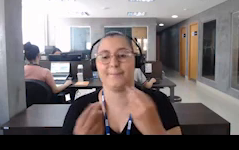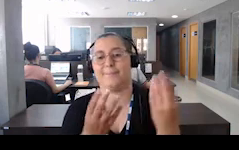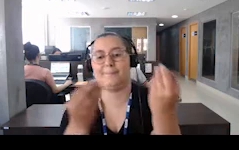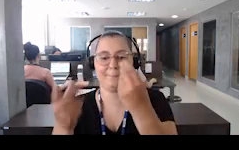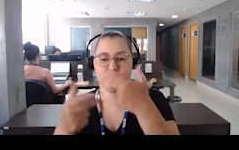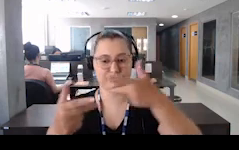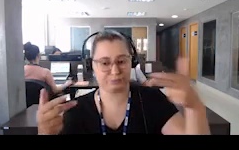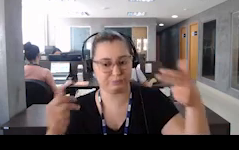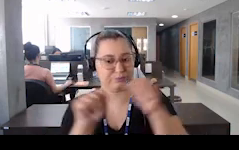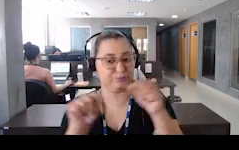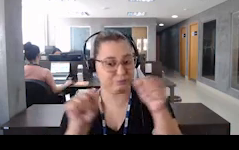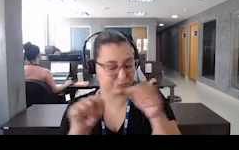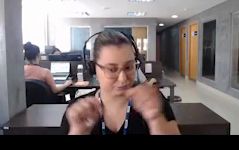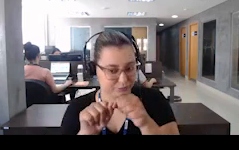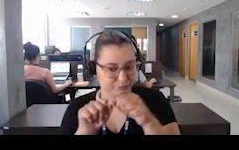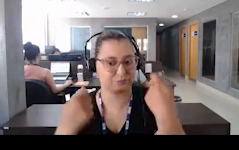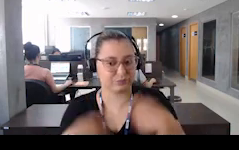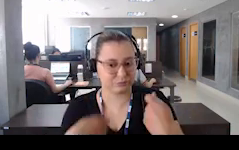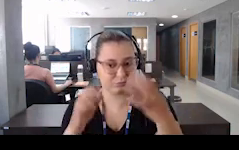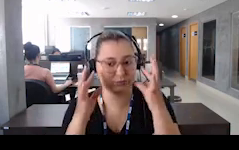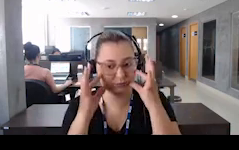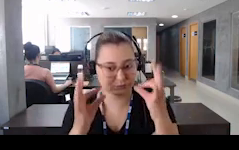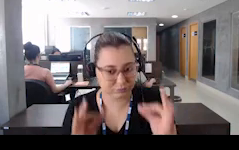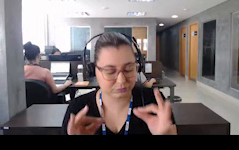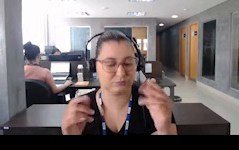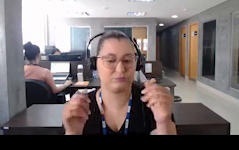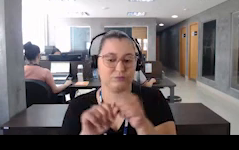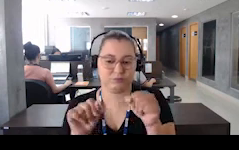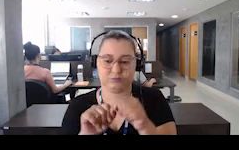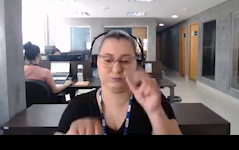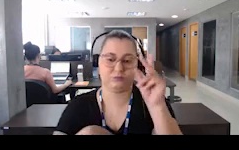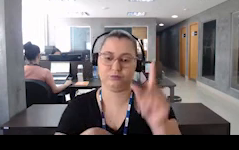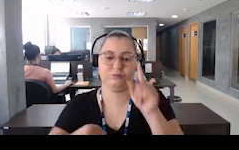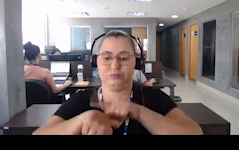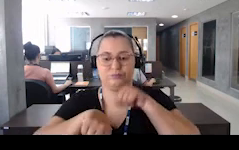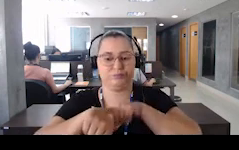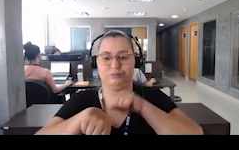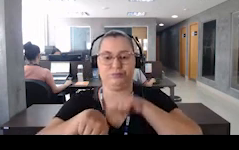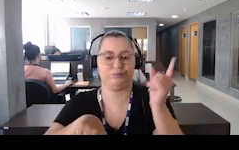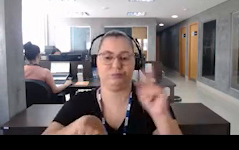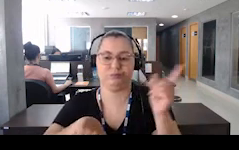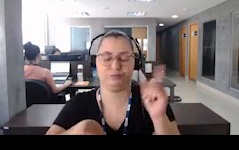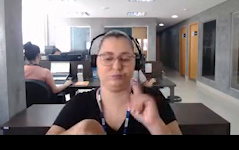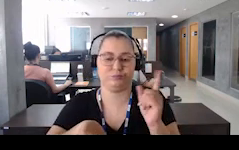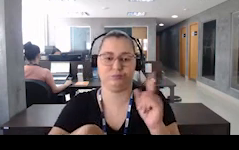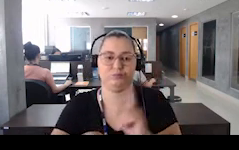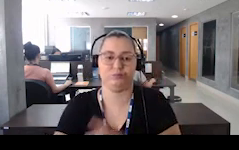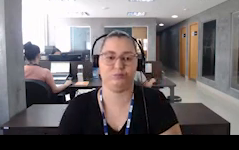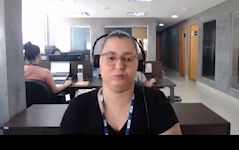tem bastante coisa ainda. Então, assim, é necessário que vocês comecem a fazer, porque senão não vai dar tempo de vocês entregarem